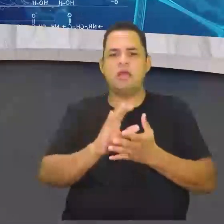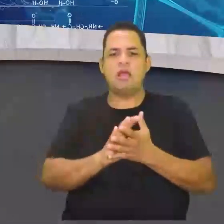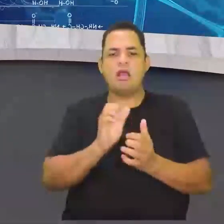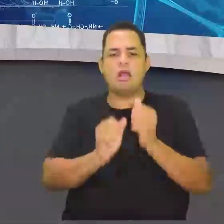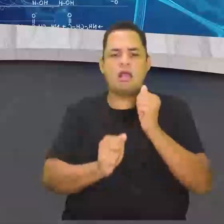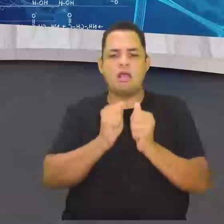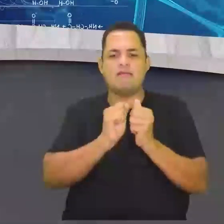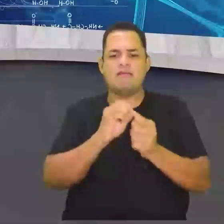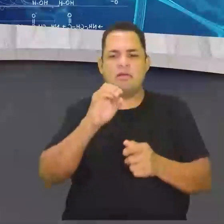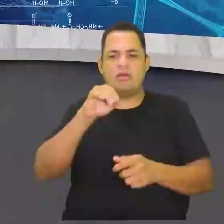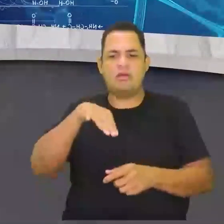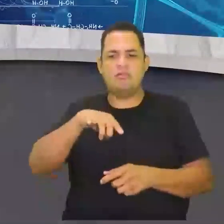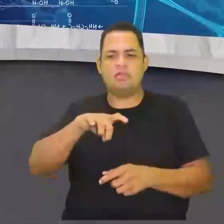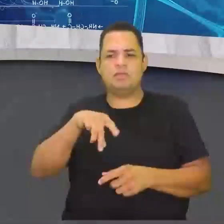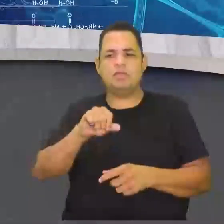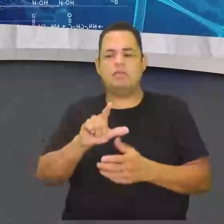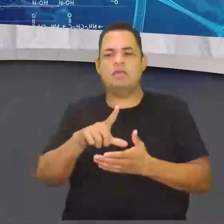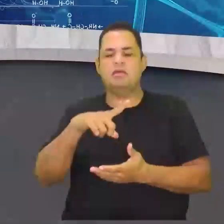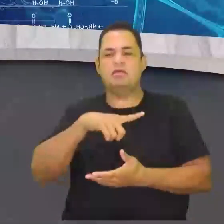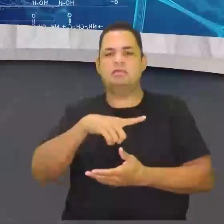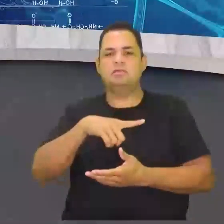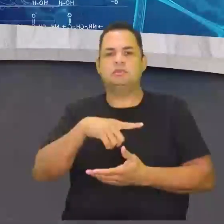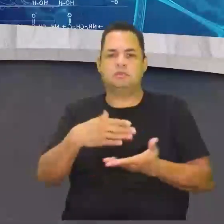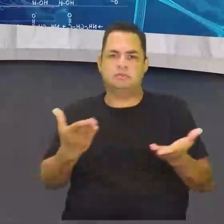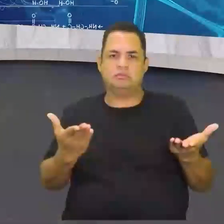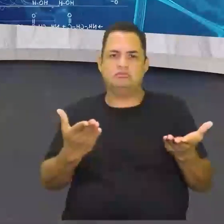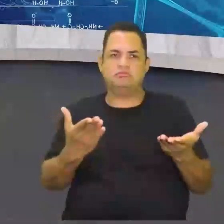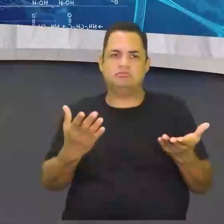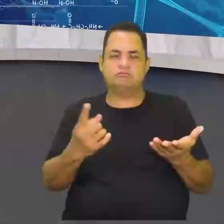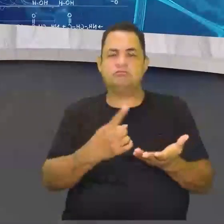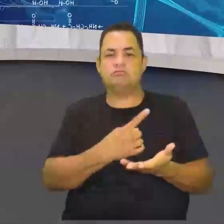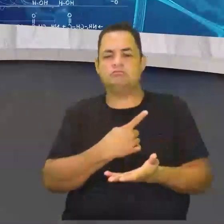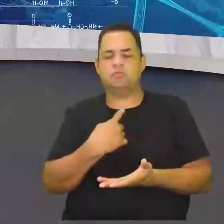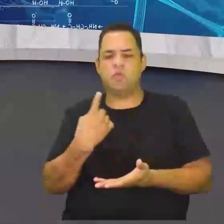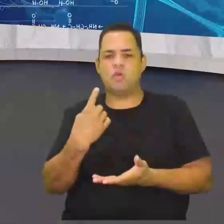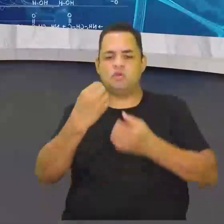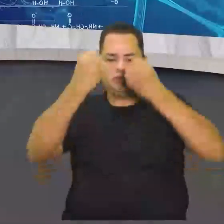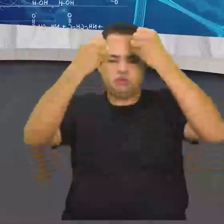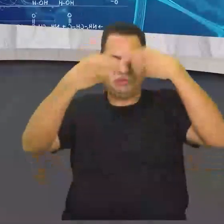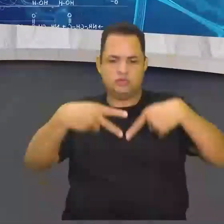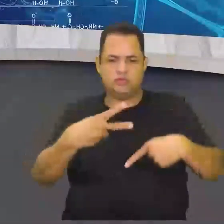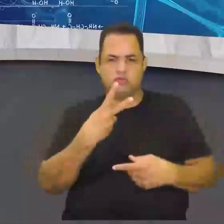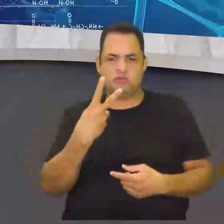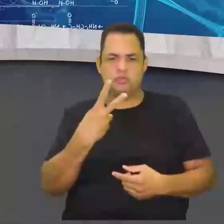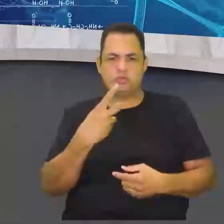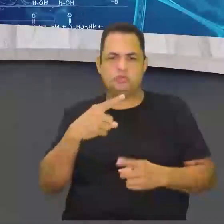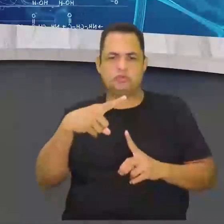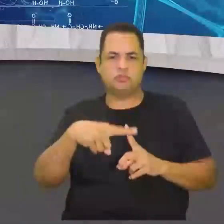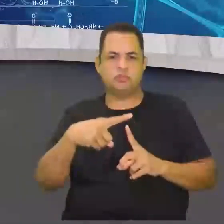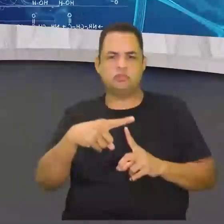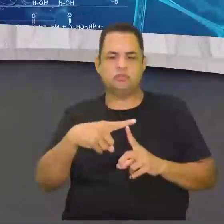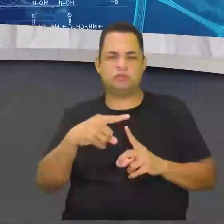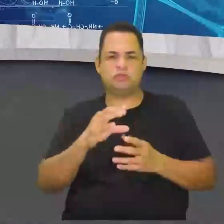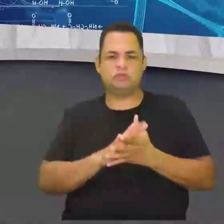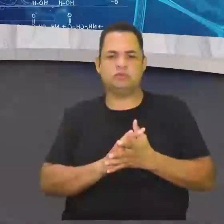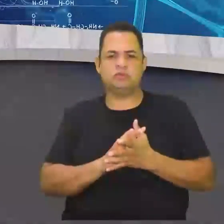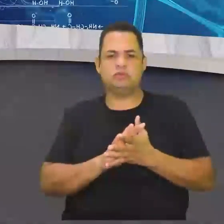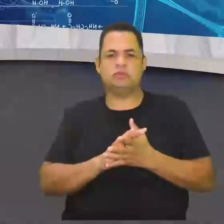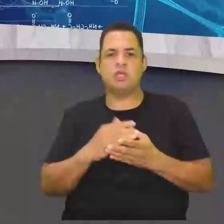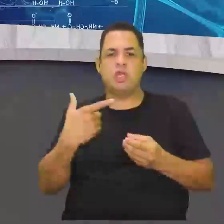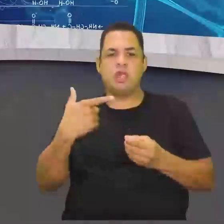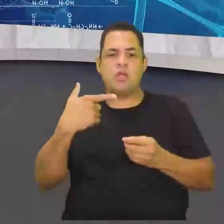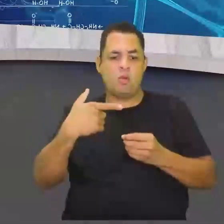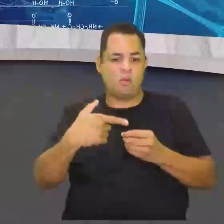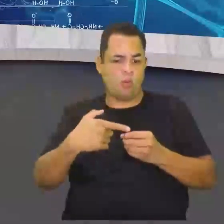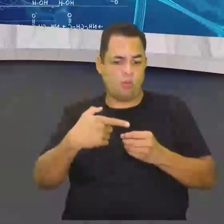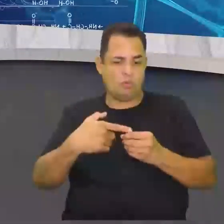mineral apresenta, né? Nós falamos de dois tipos de combustíveis fósseis. E nós